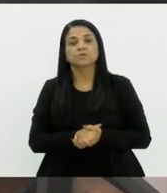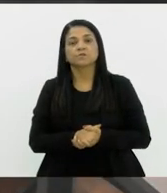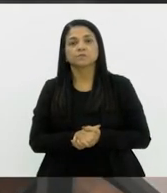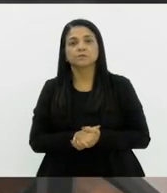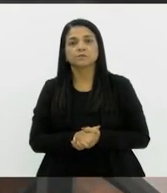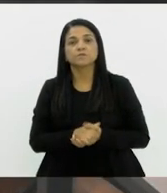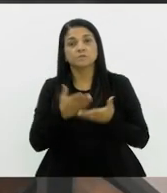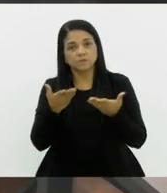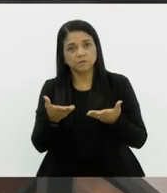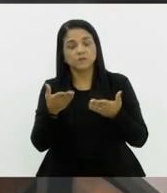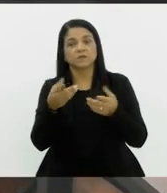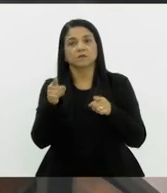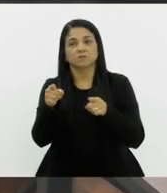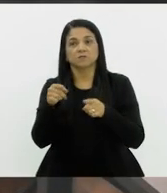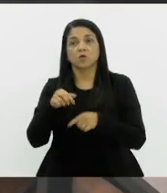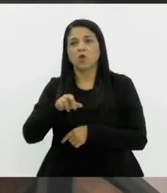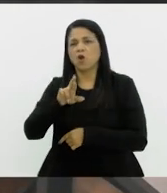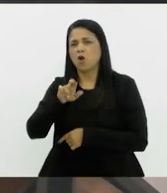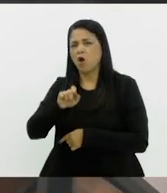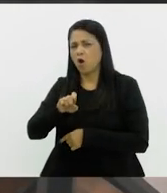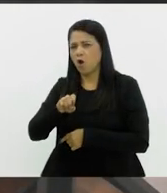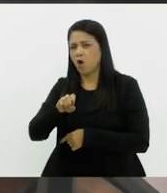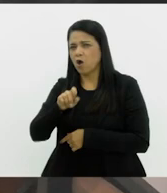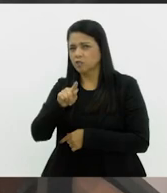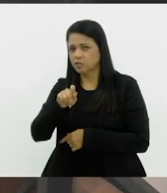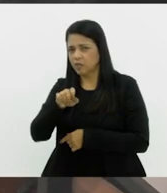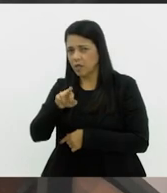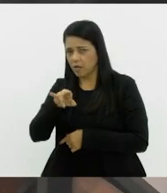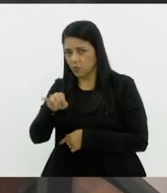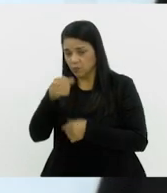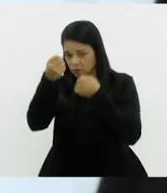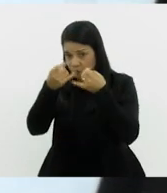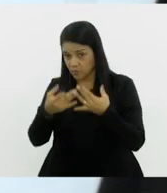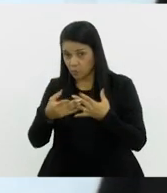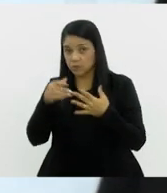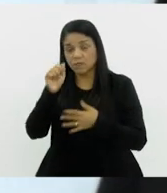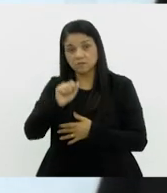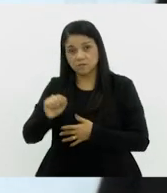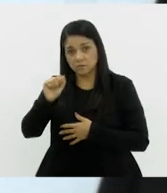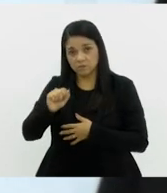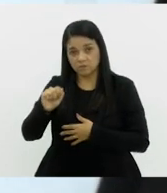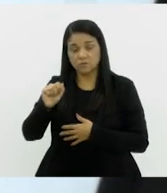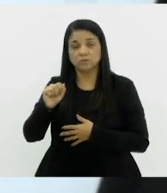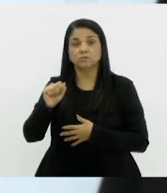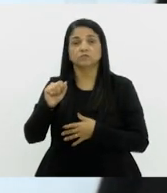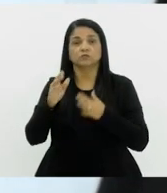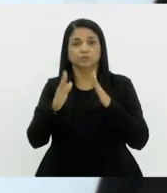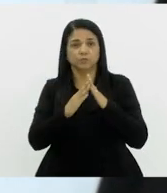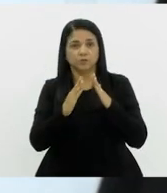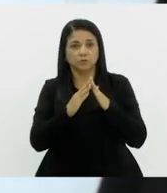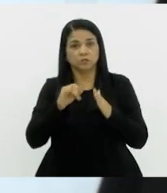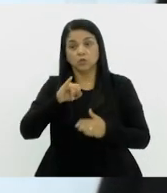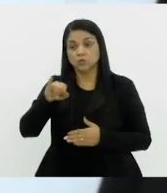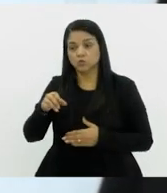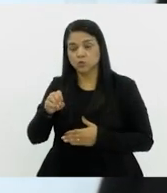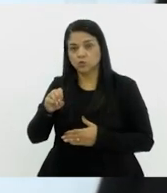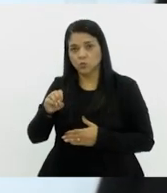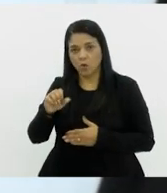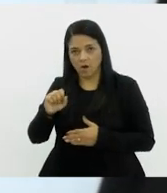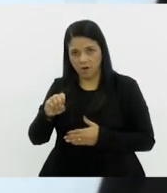que o doutor Rogério, se eu não estiver equivocado, falou em relação à Associação de Moradores do Joá, seria manter